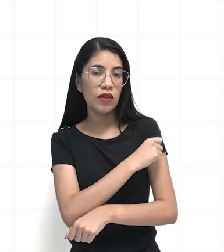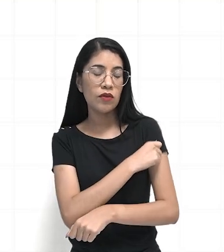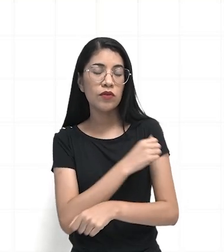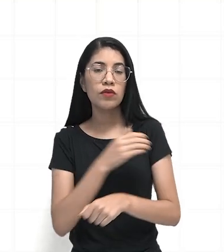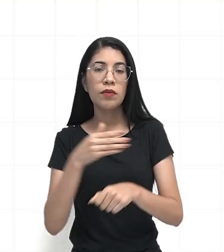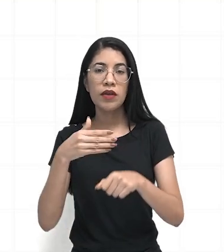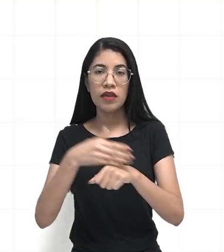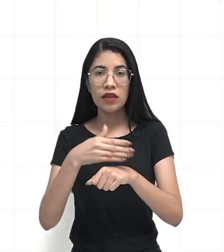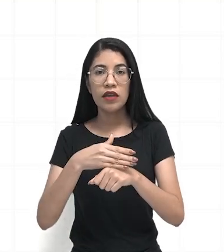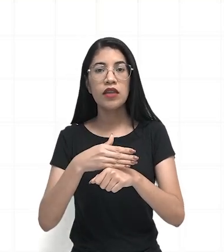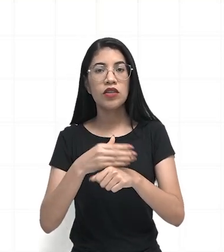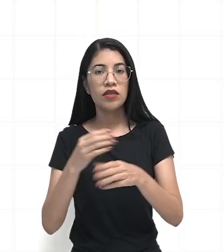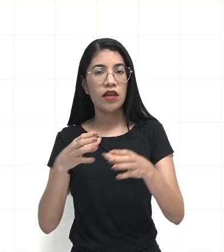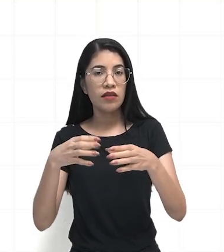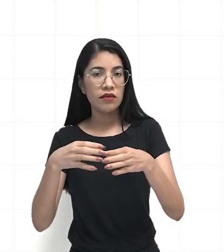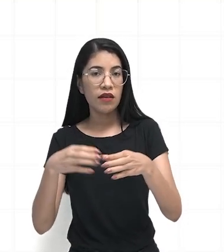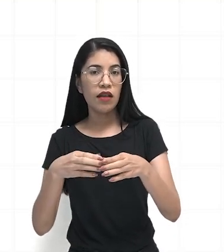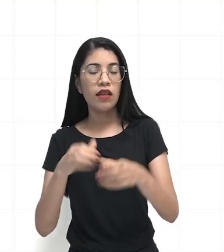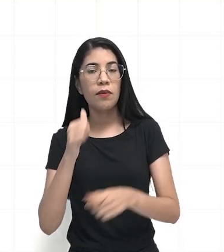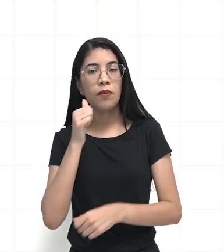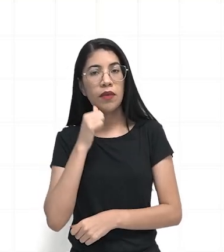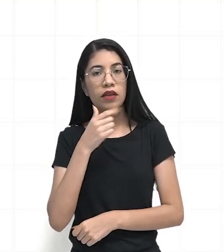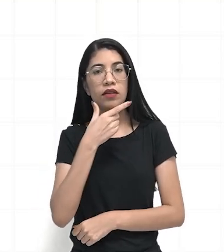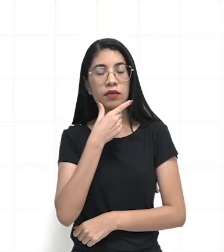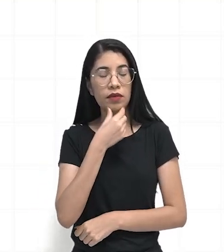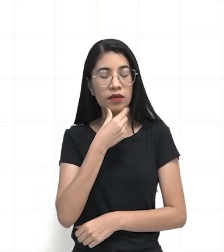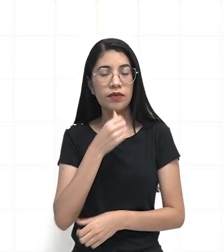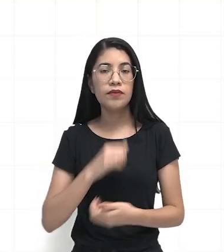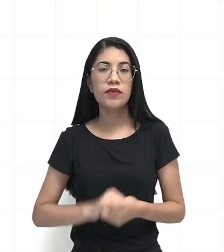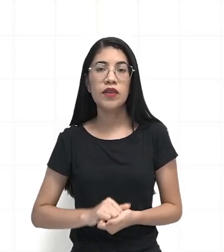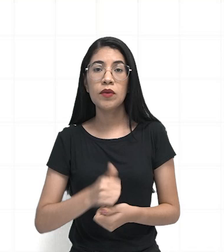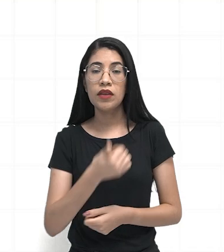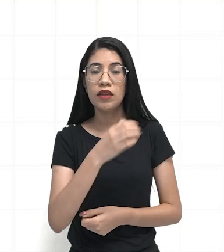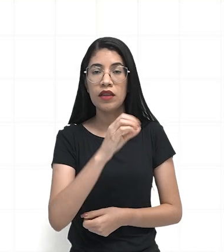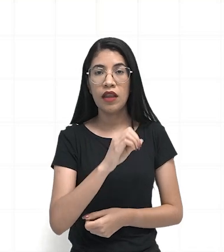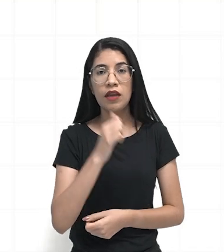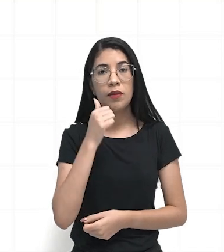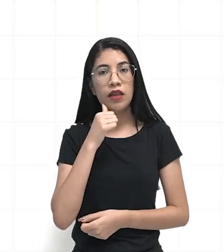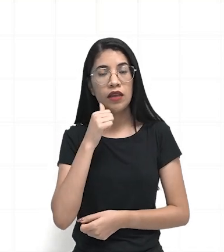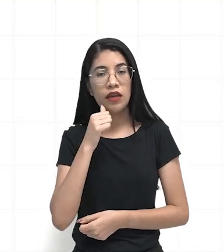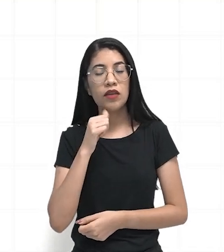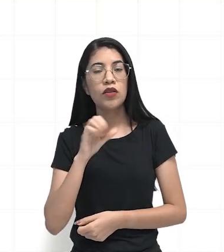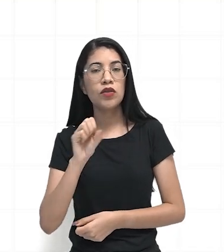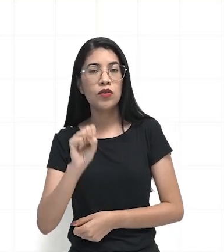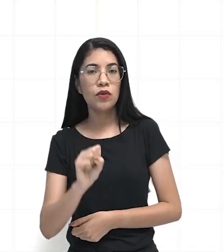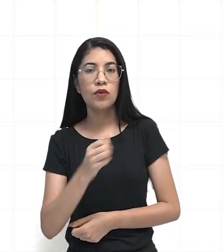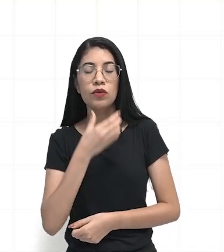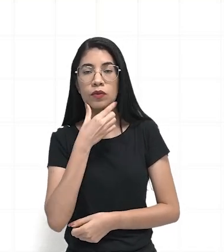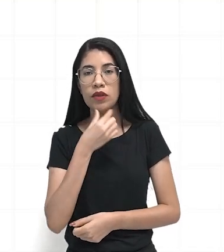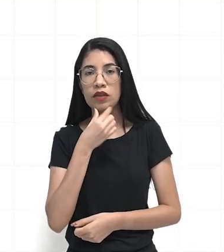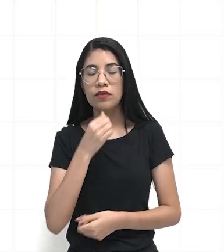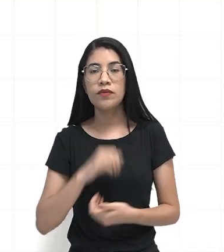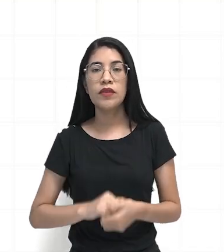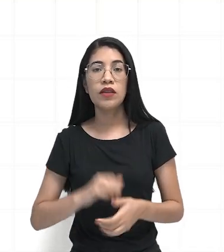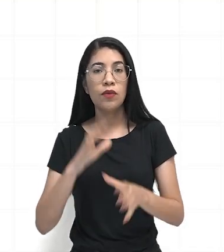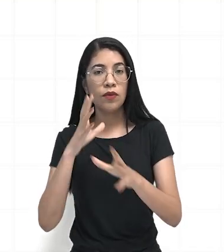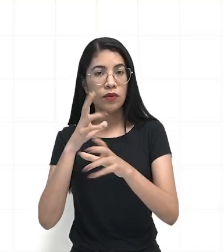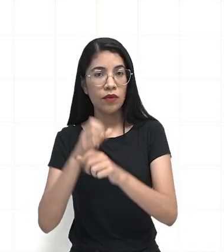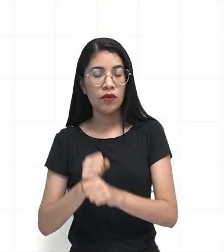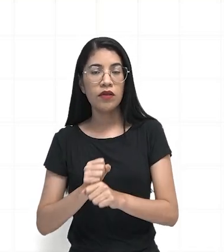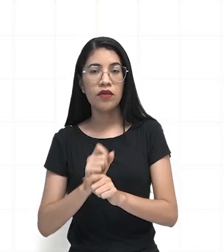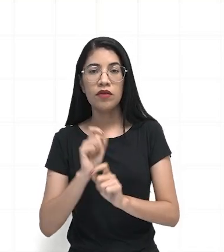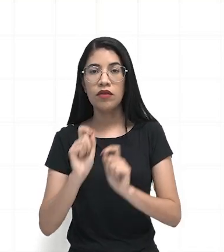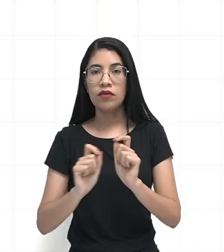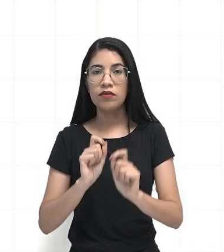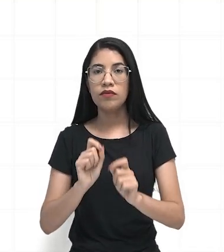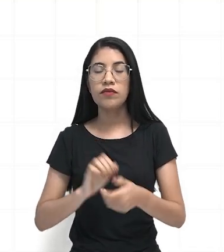ou seja, meninos e meninas. Eu tenho 10 meninas e 8 meninos, então o espaço amostral